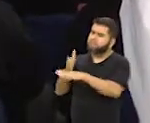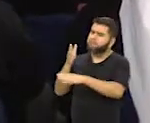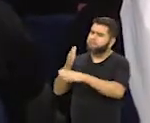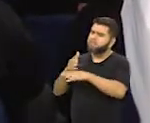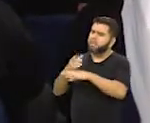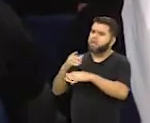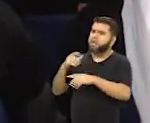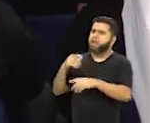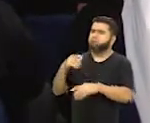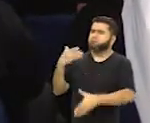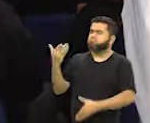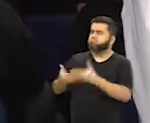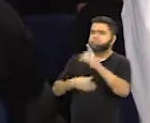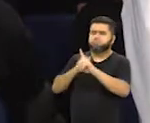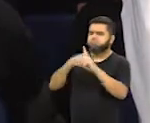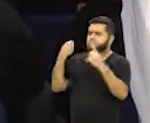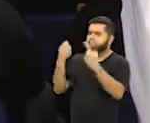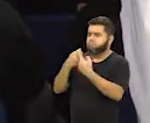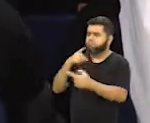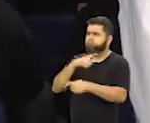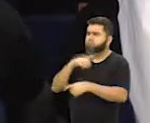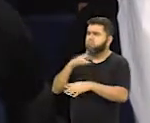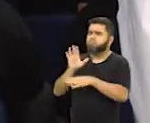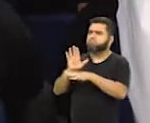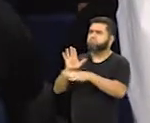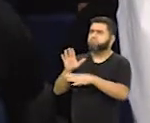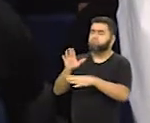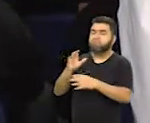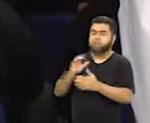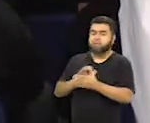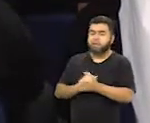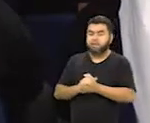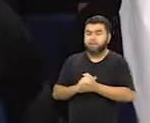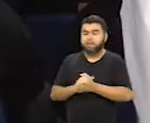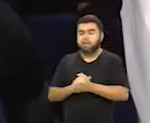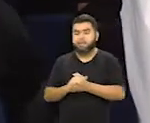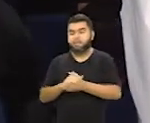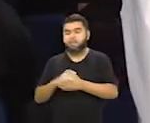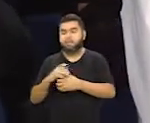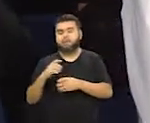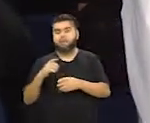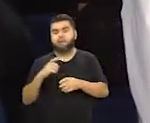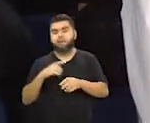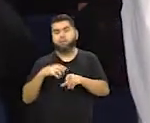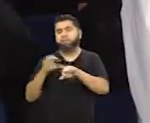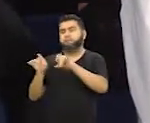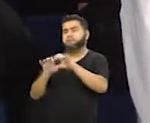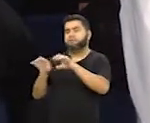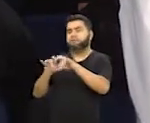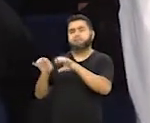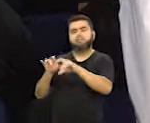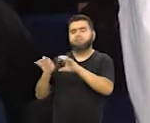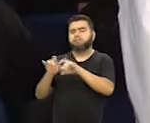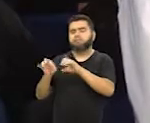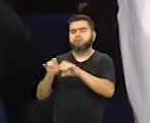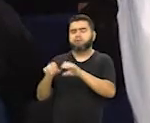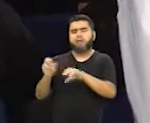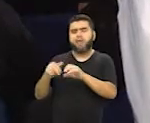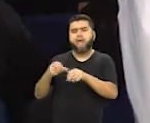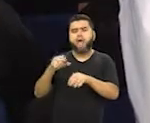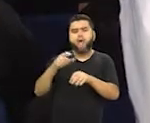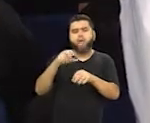estou lá fazendo serviço social. Ah, é? O que você faz? Digitando notas